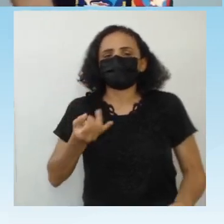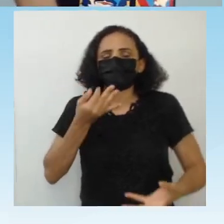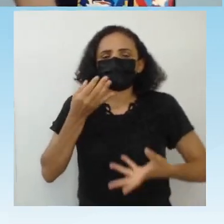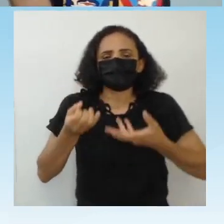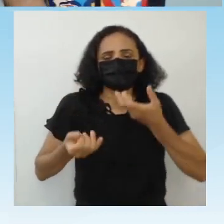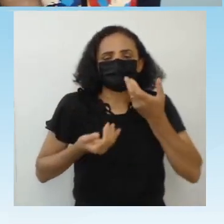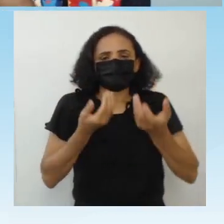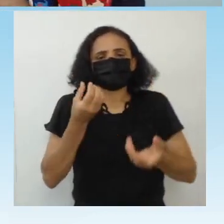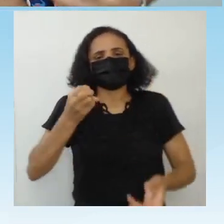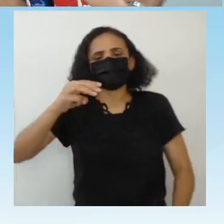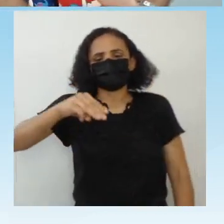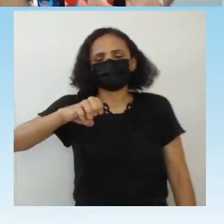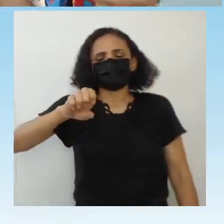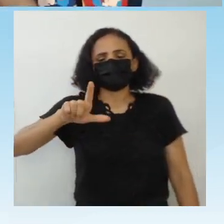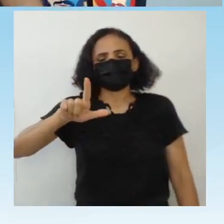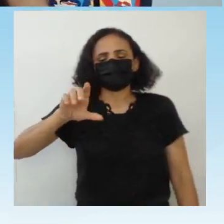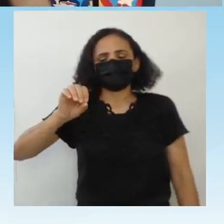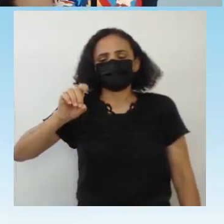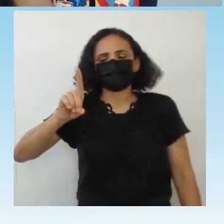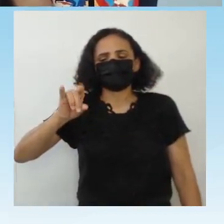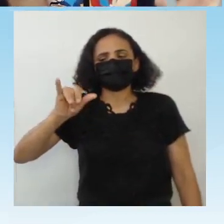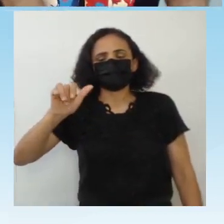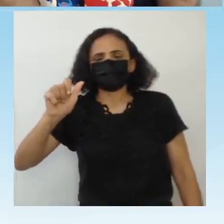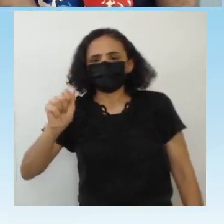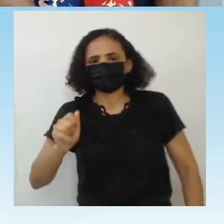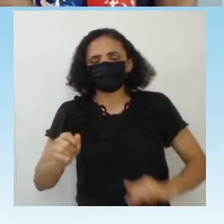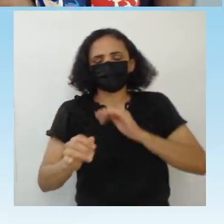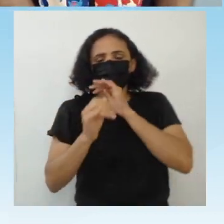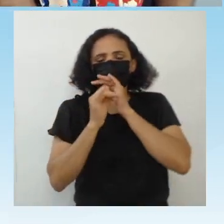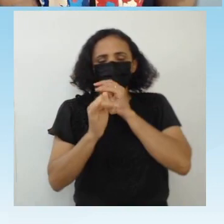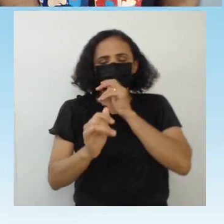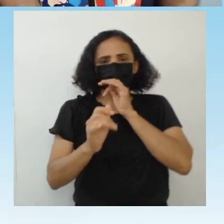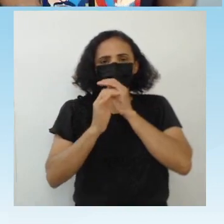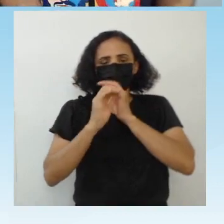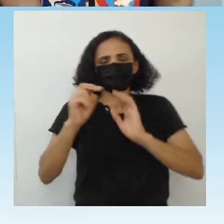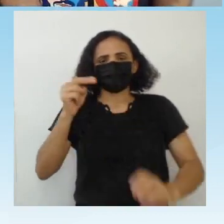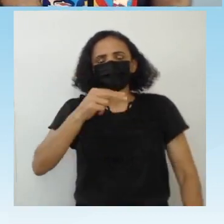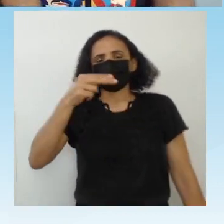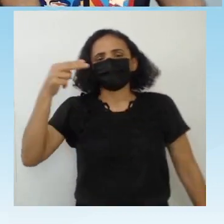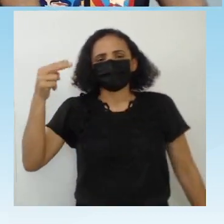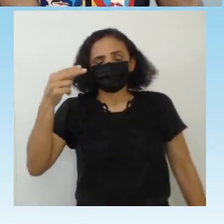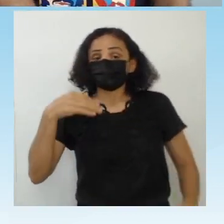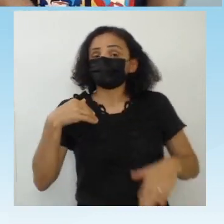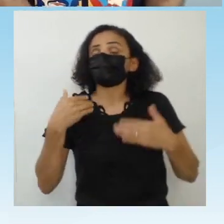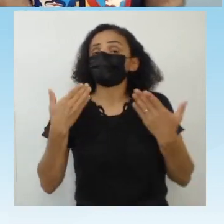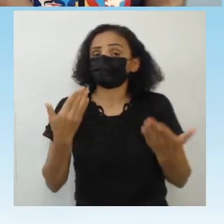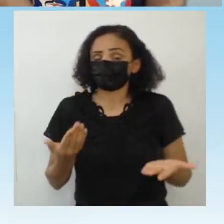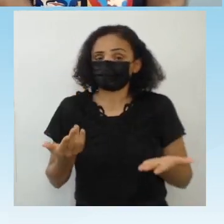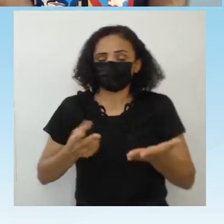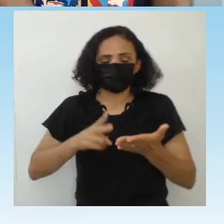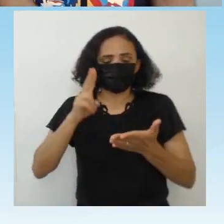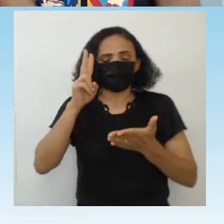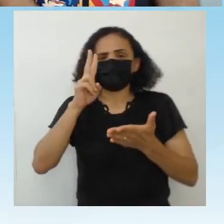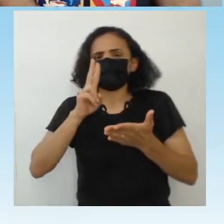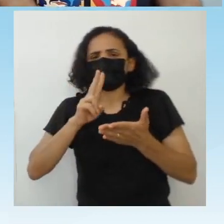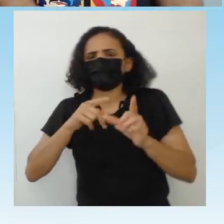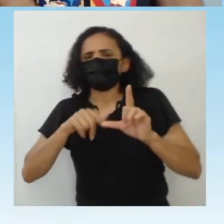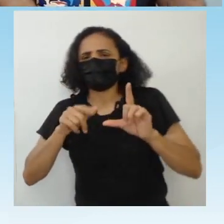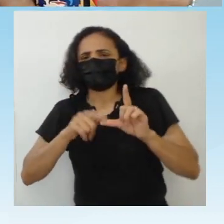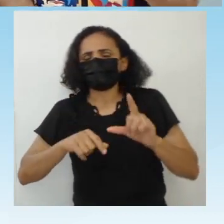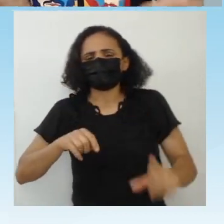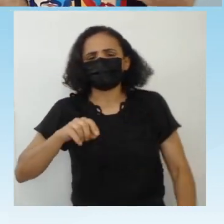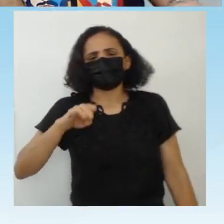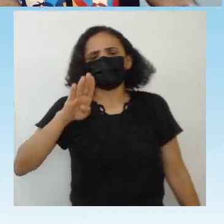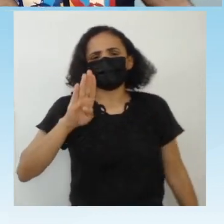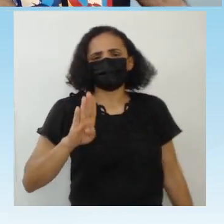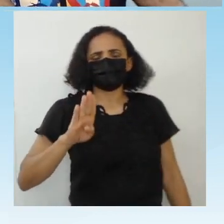melodia, que é do instrumento, né? Ele fala da flauta nordestina e tal. E não é a letra D, porque não há uma exploração